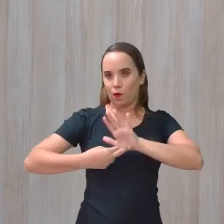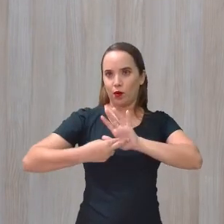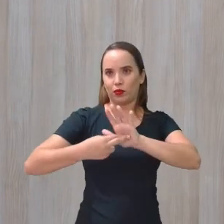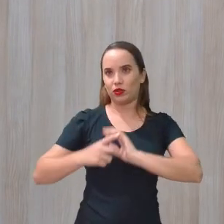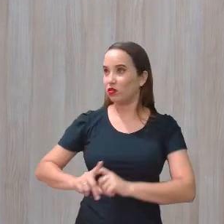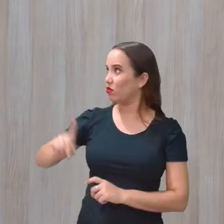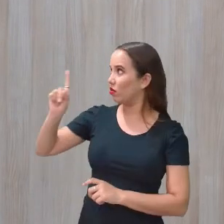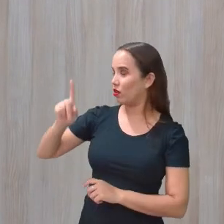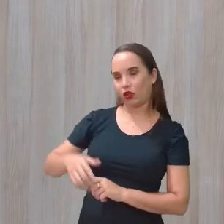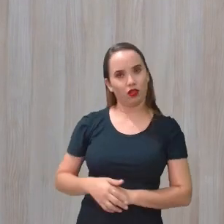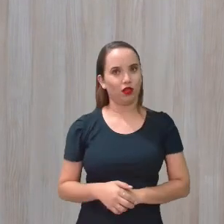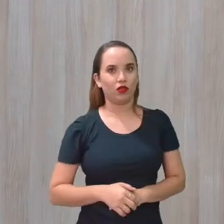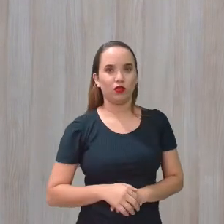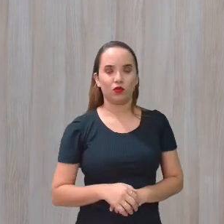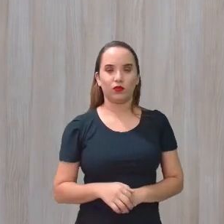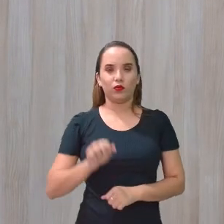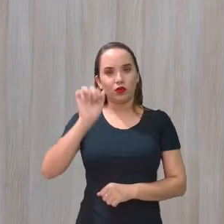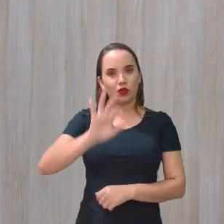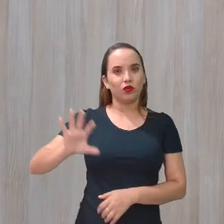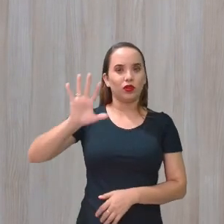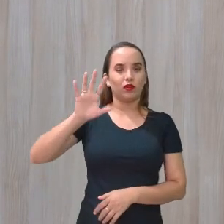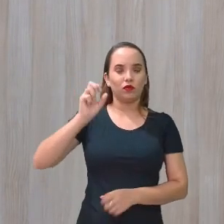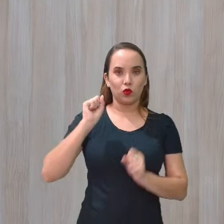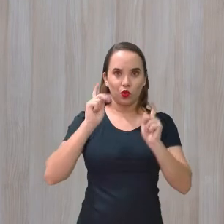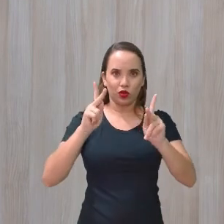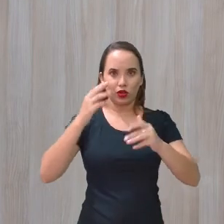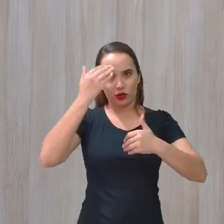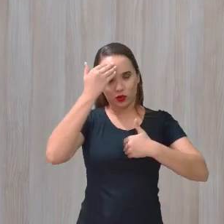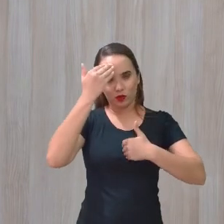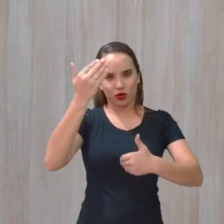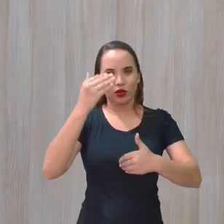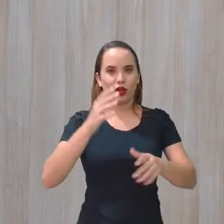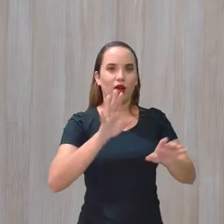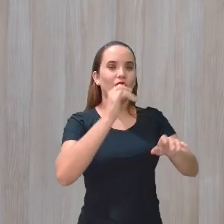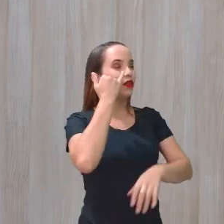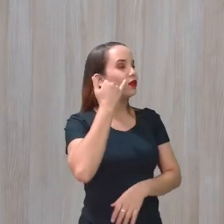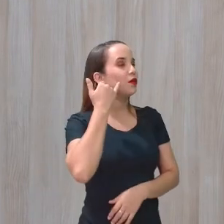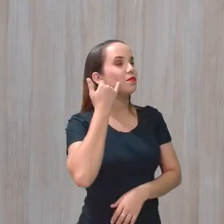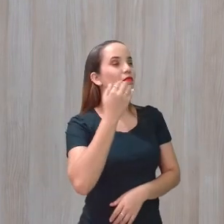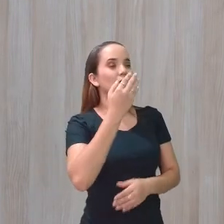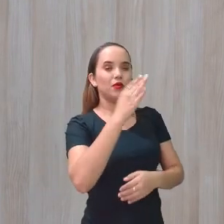sistemas através de gráficos, tá bom? Obrigadão a Billy, a Bia que estão lá na